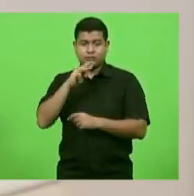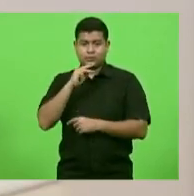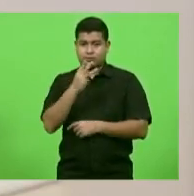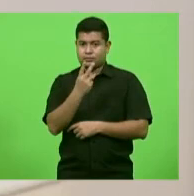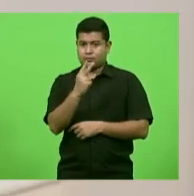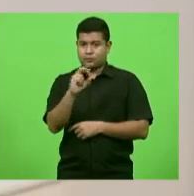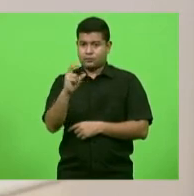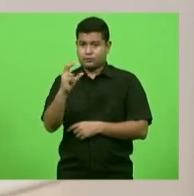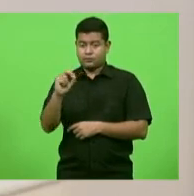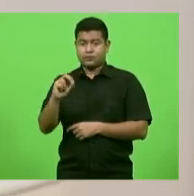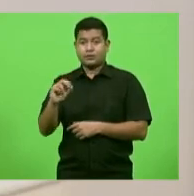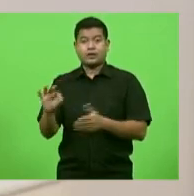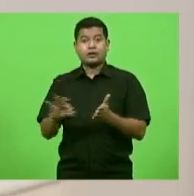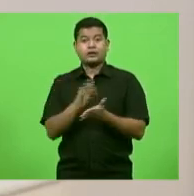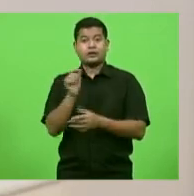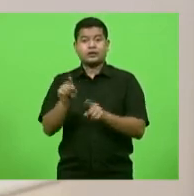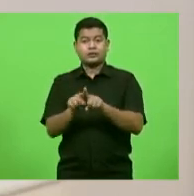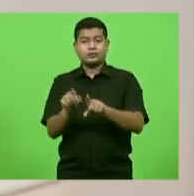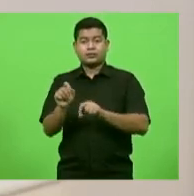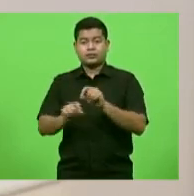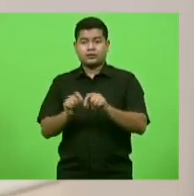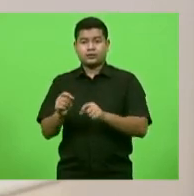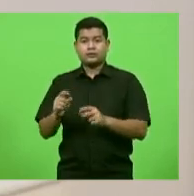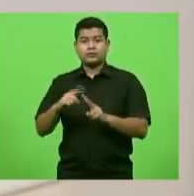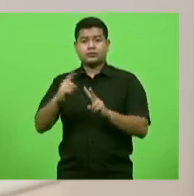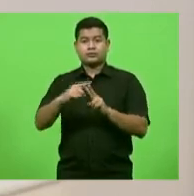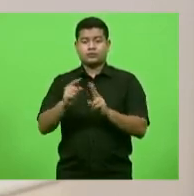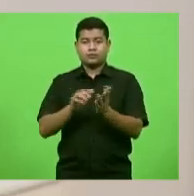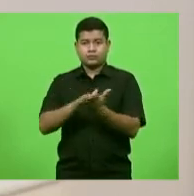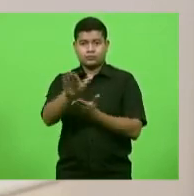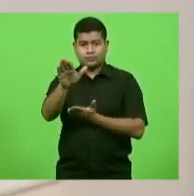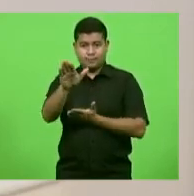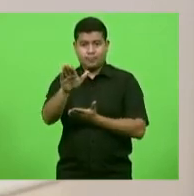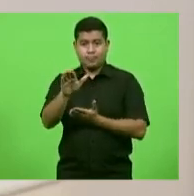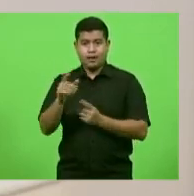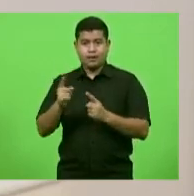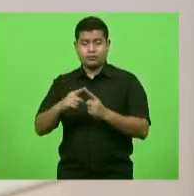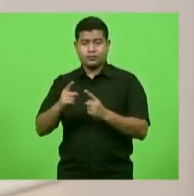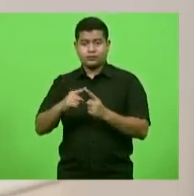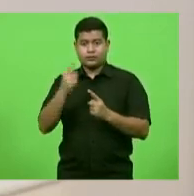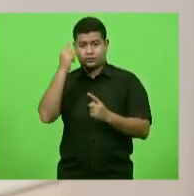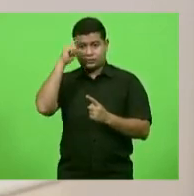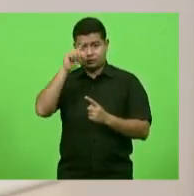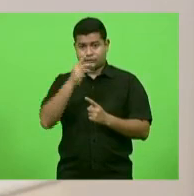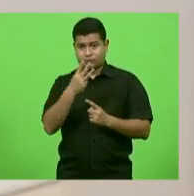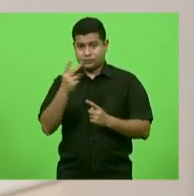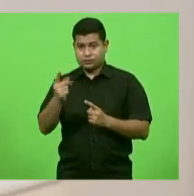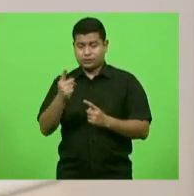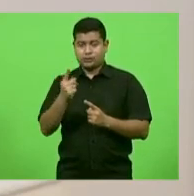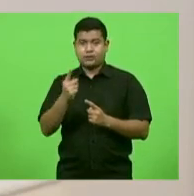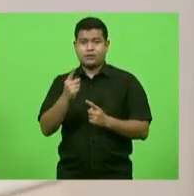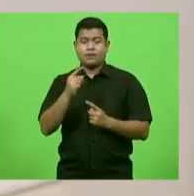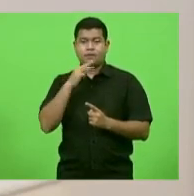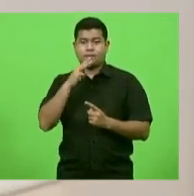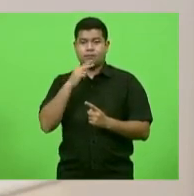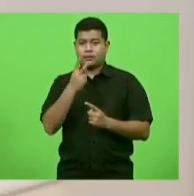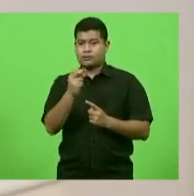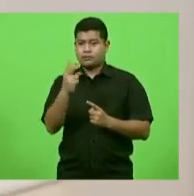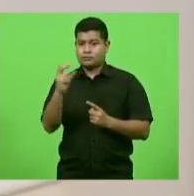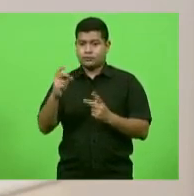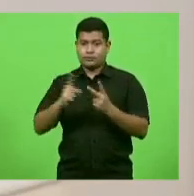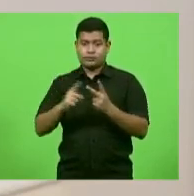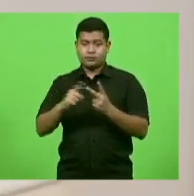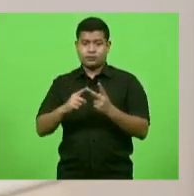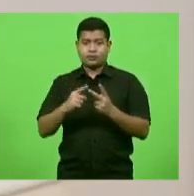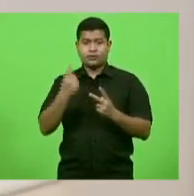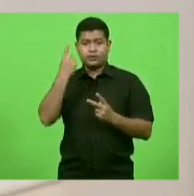Enfatiza-se que foram emitidas duas notas de empenho, sendo a primeira em 31 de 3 de 2020 e a segunda em